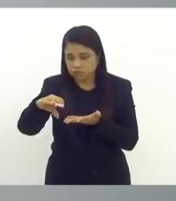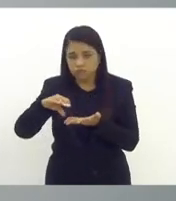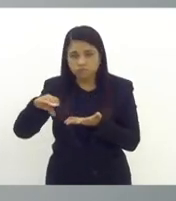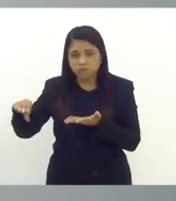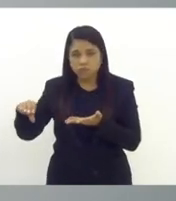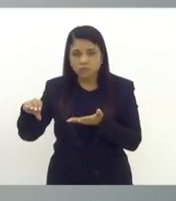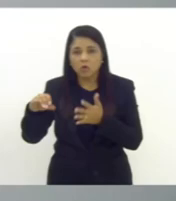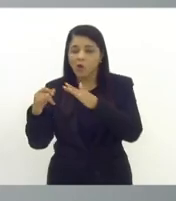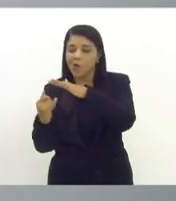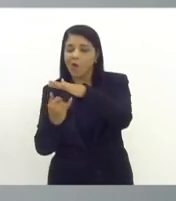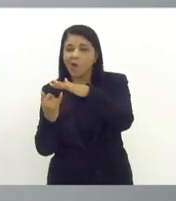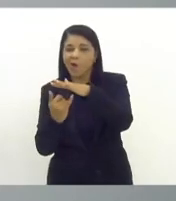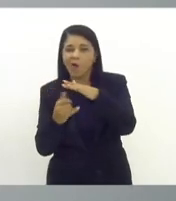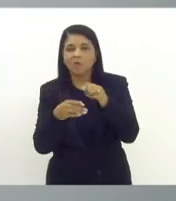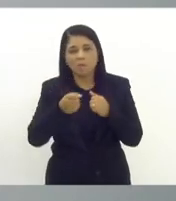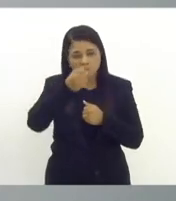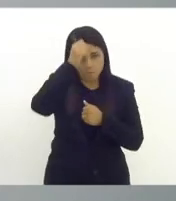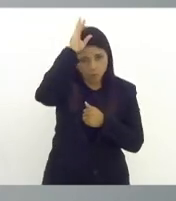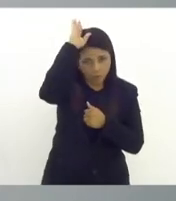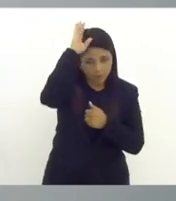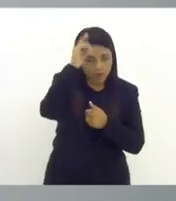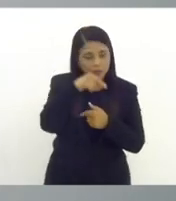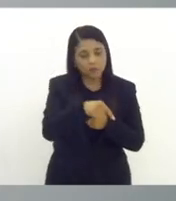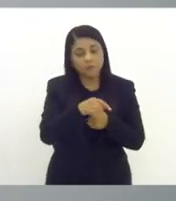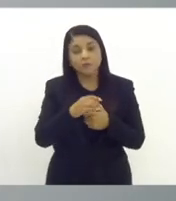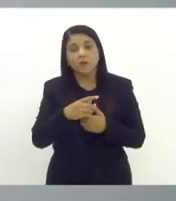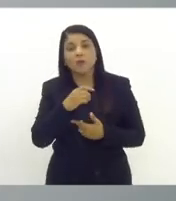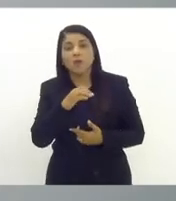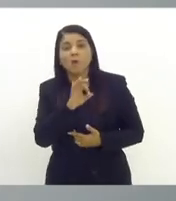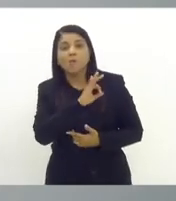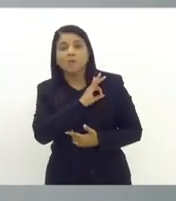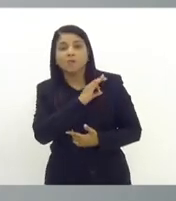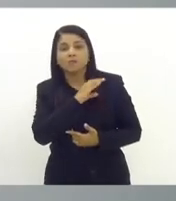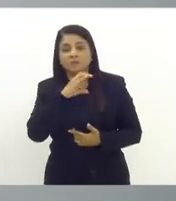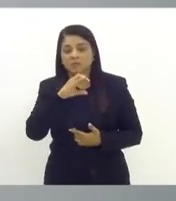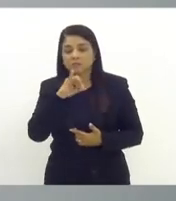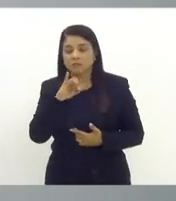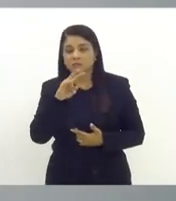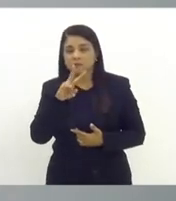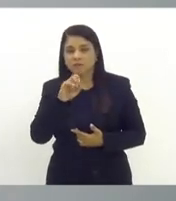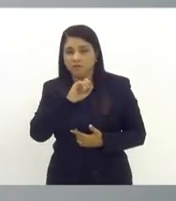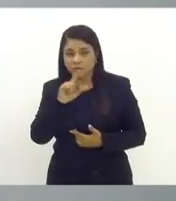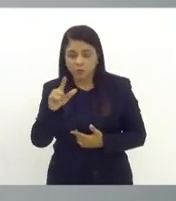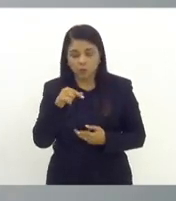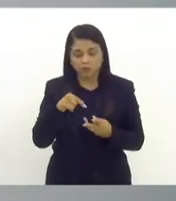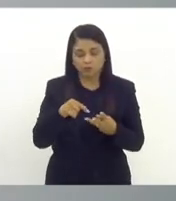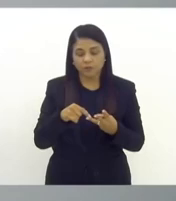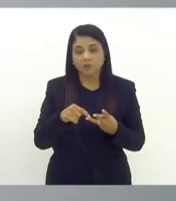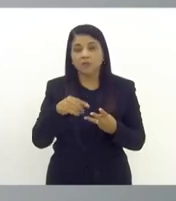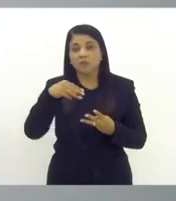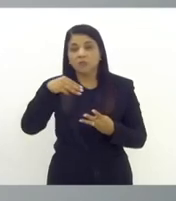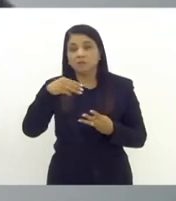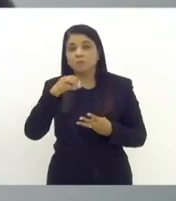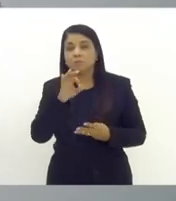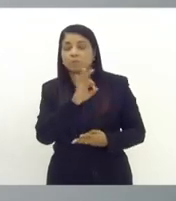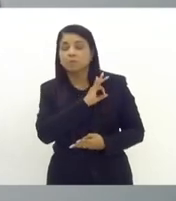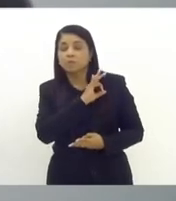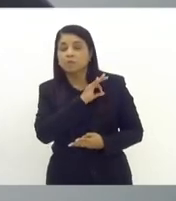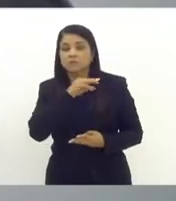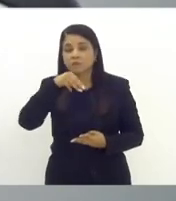o bombeiro as suas especificidades a polícia civil as minhas especificidades da Polícia Civil da Polícia Militar